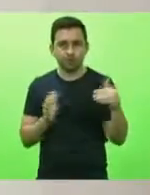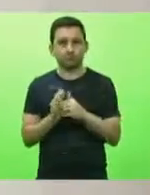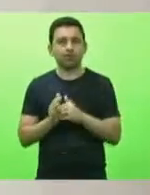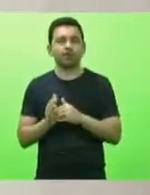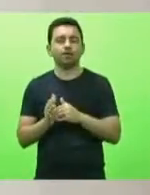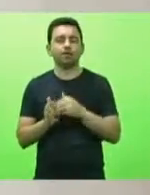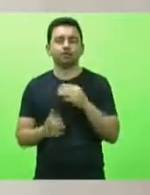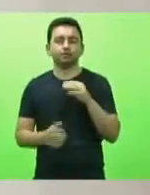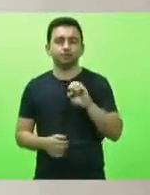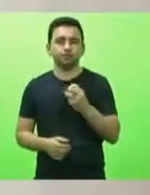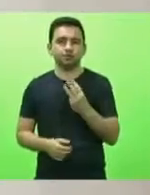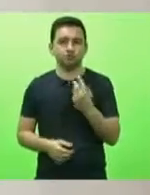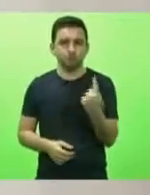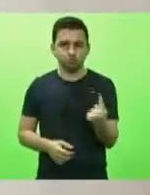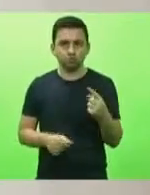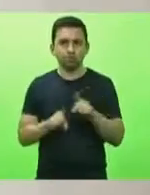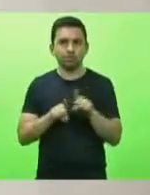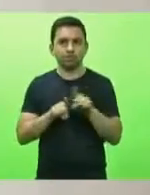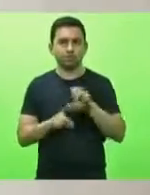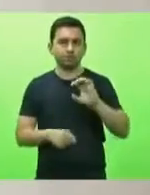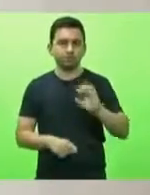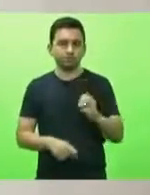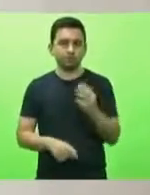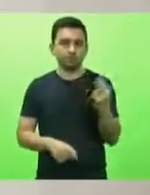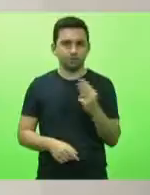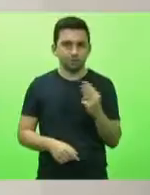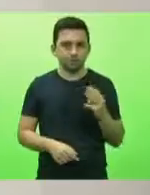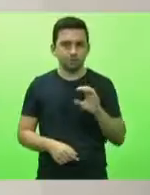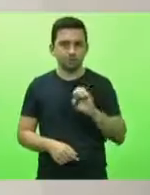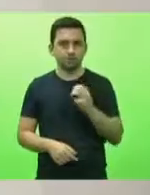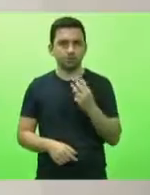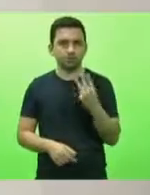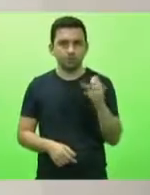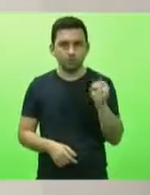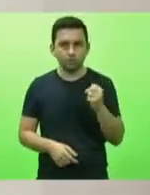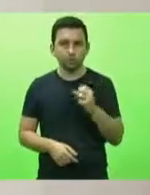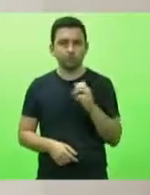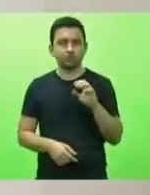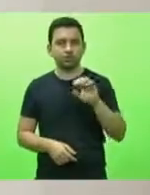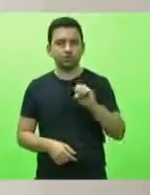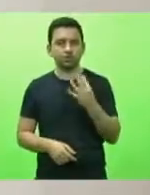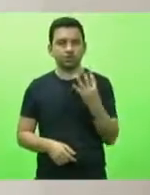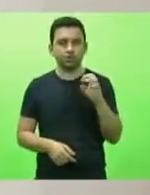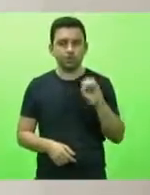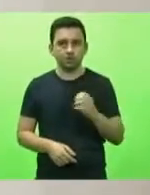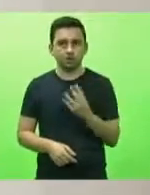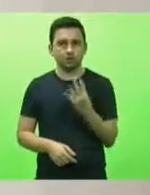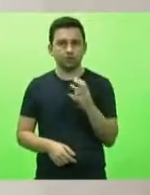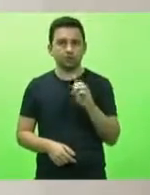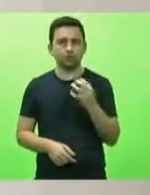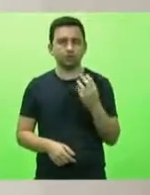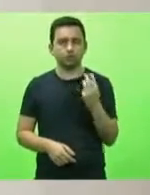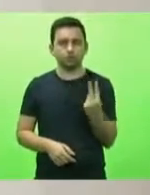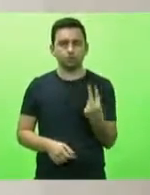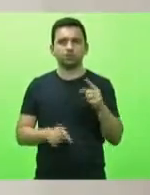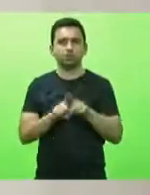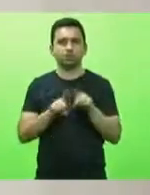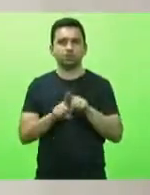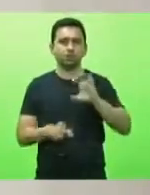031, 033, 038, 040 e 042 a